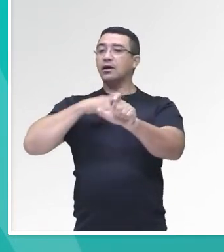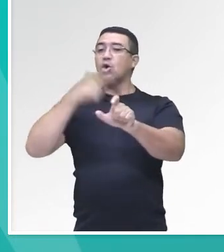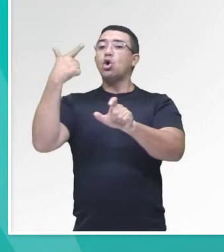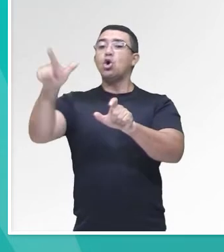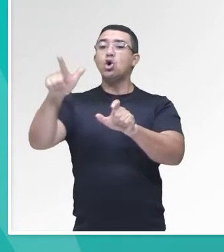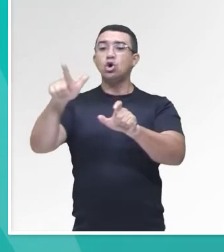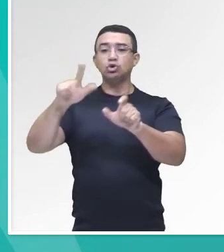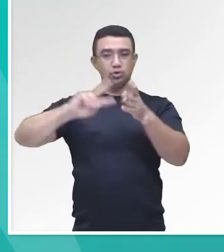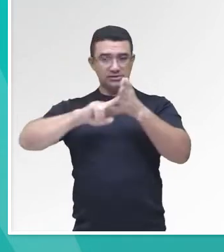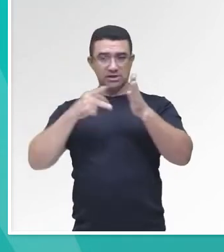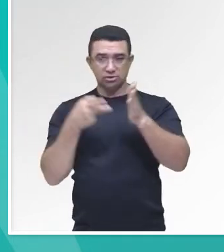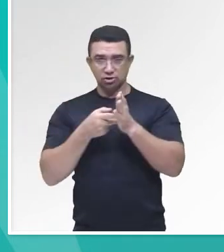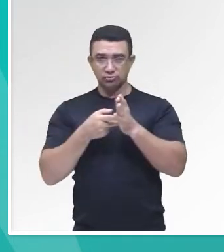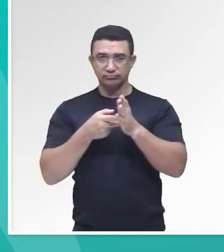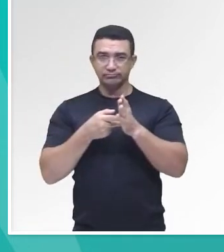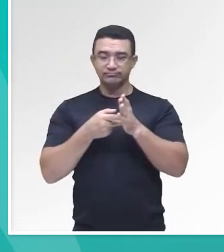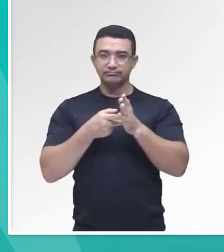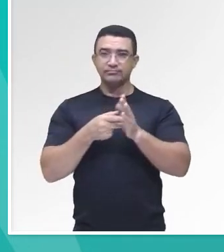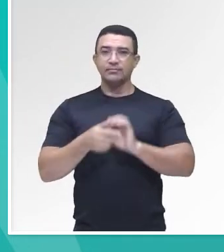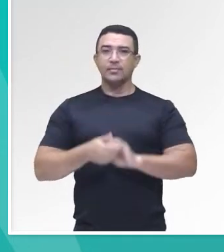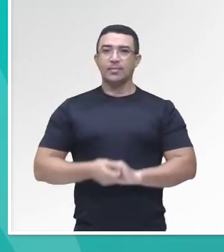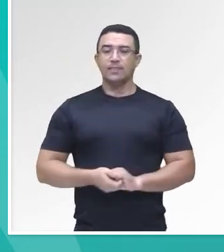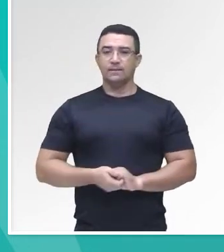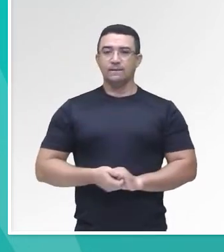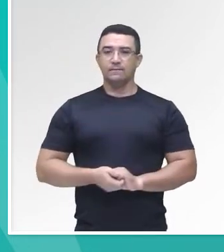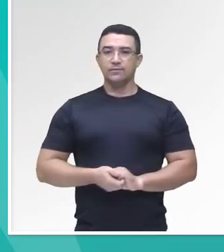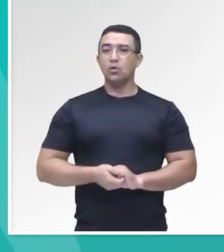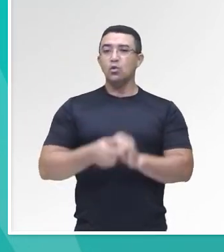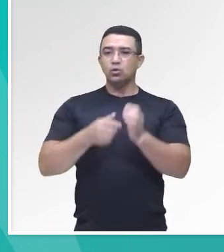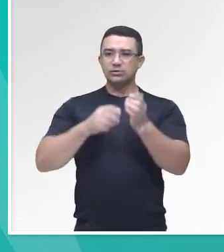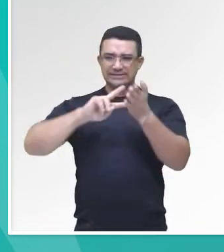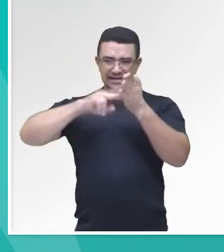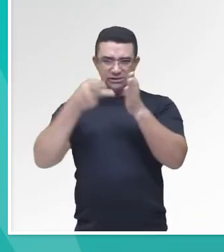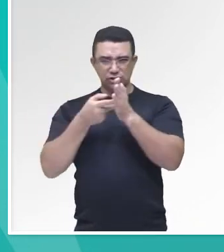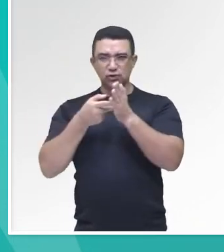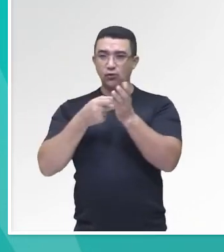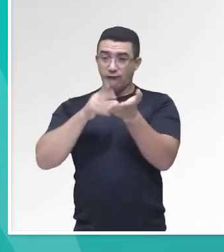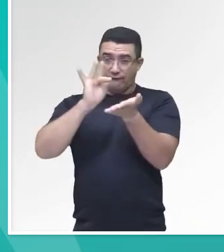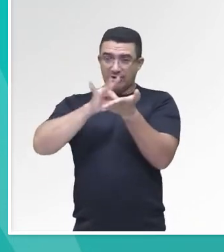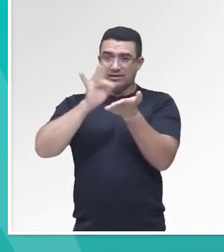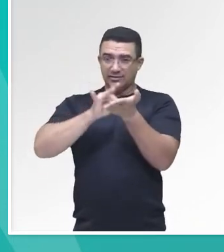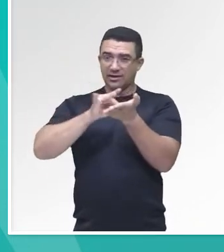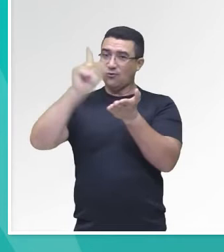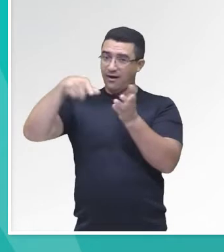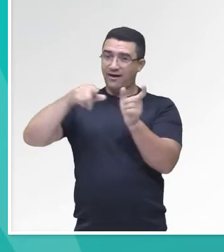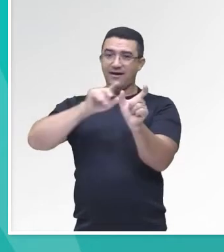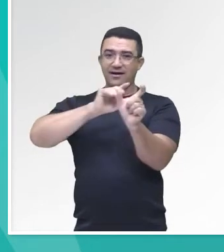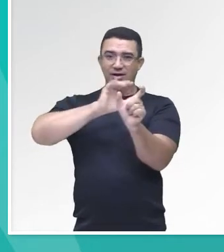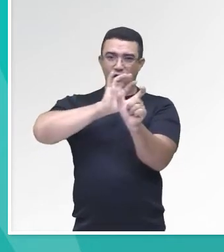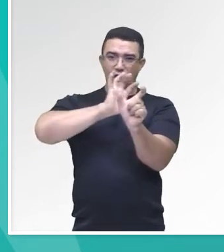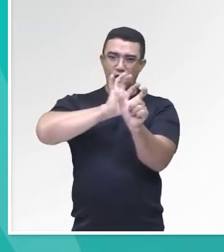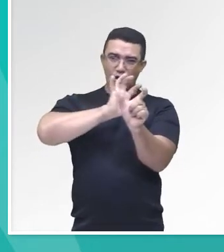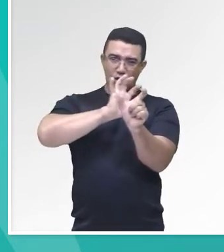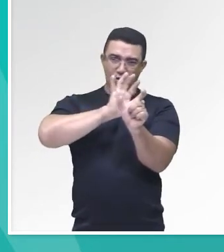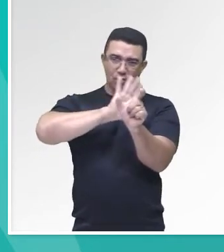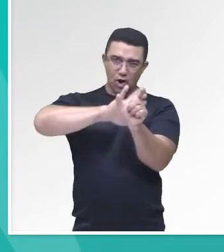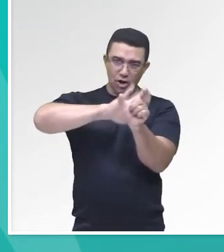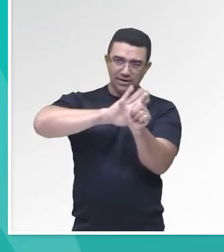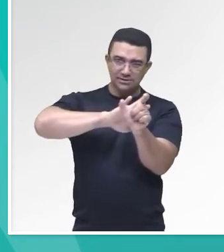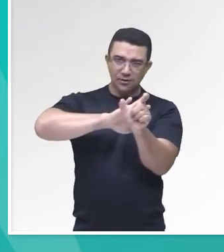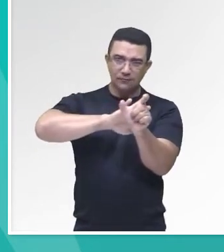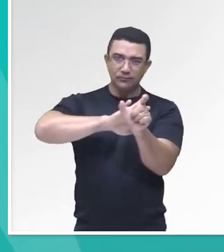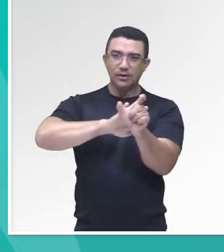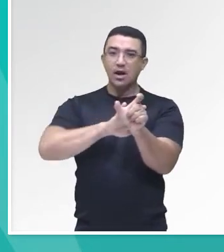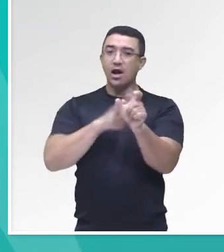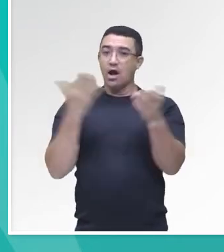ligado ao que representa essa figura, esse objeto, esse ser, ok? Vamos então para